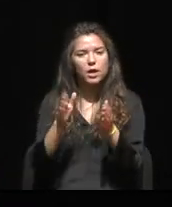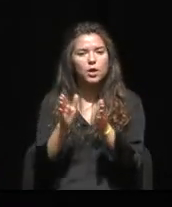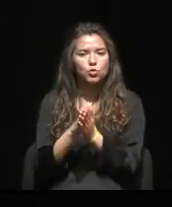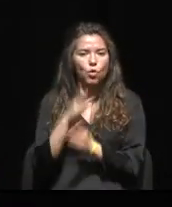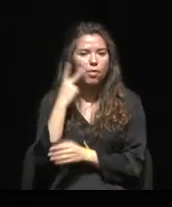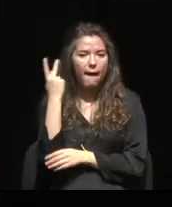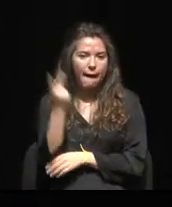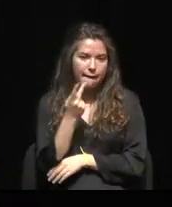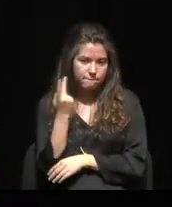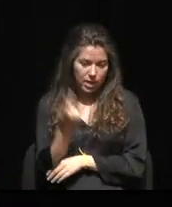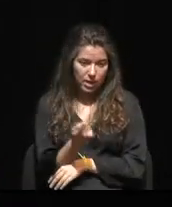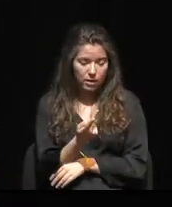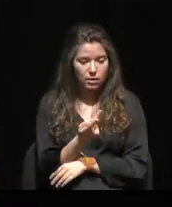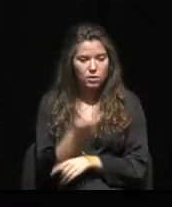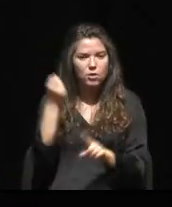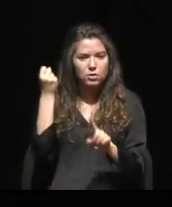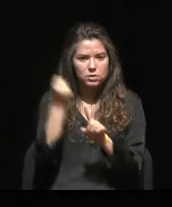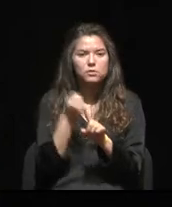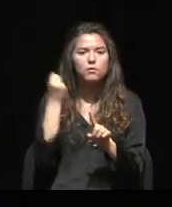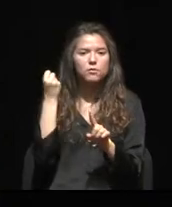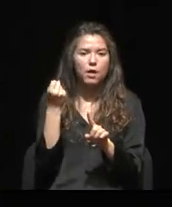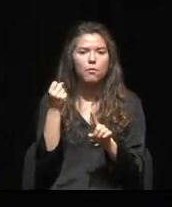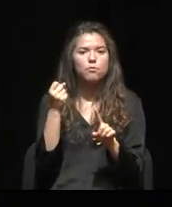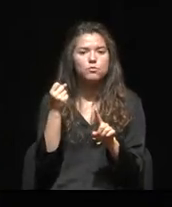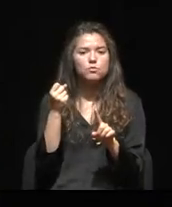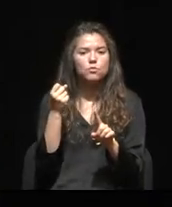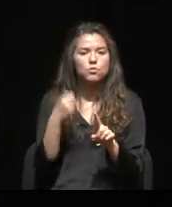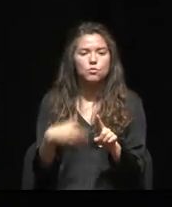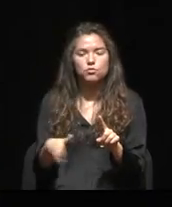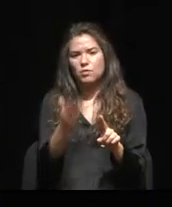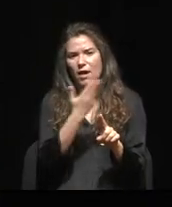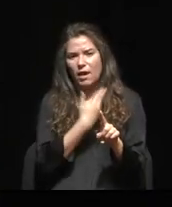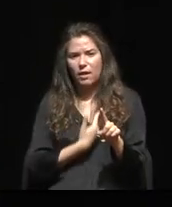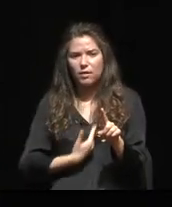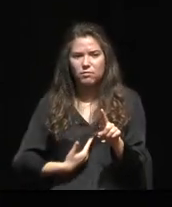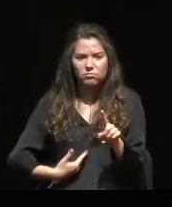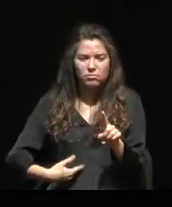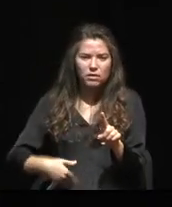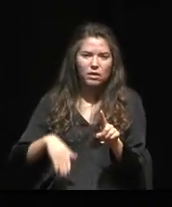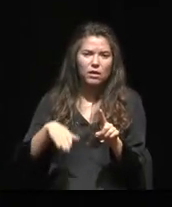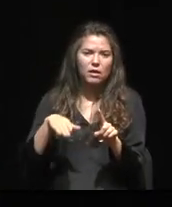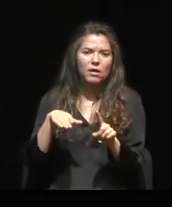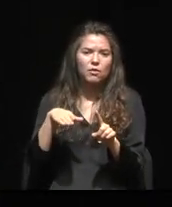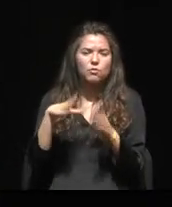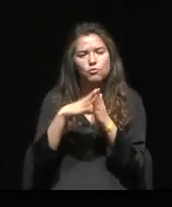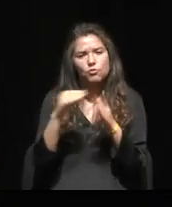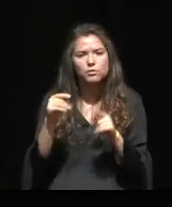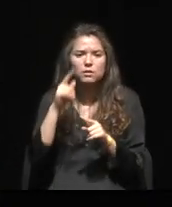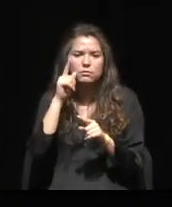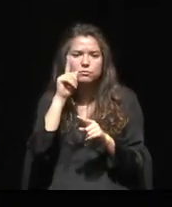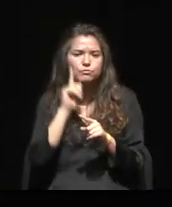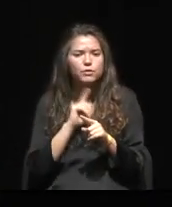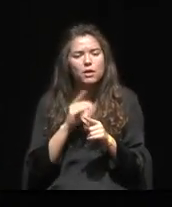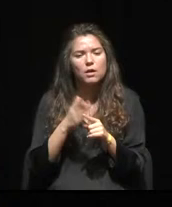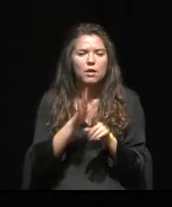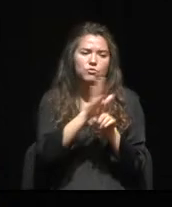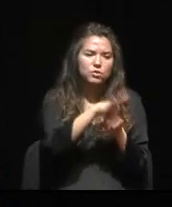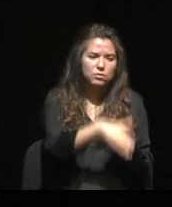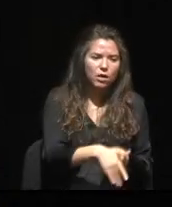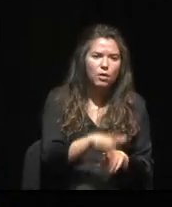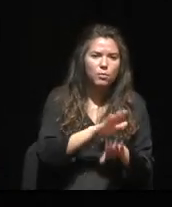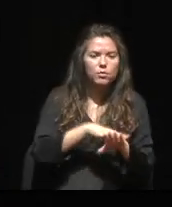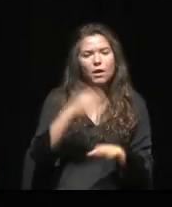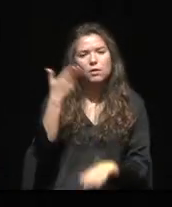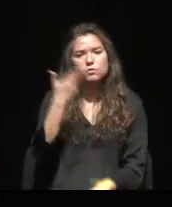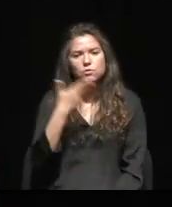da vida desafiamos assim os antigos estereótipos de género os antigos em que as mulheres eram discriminadas no